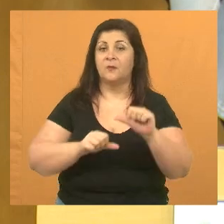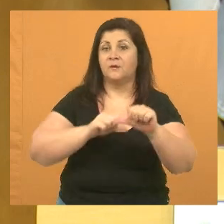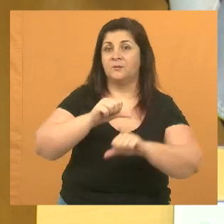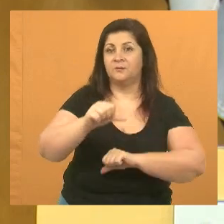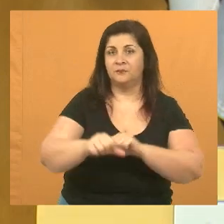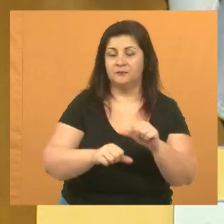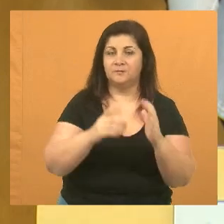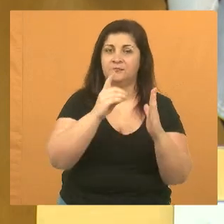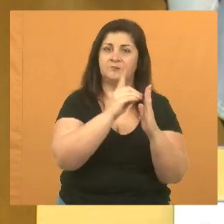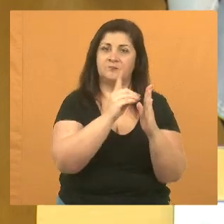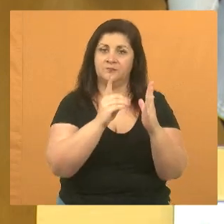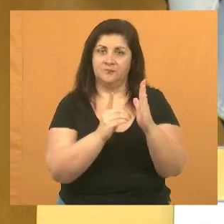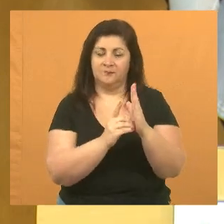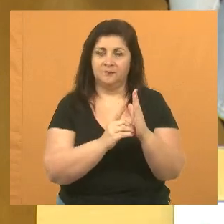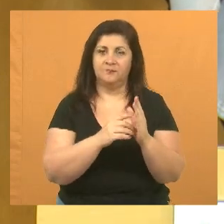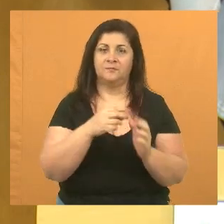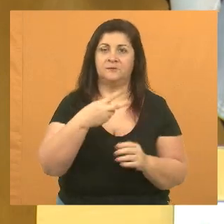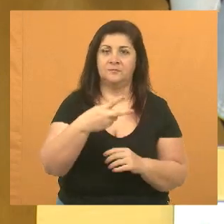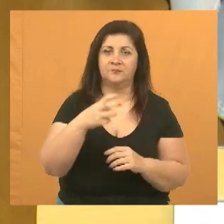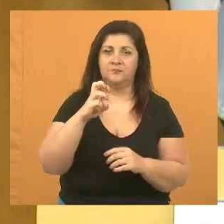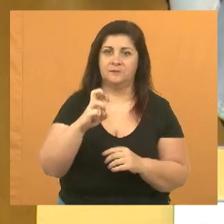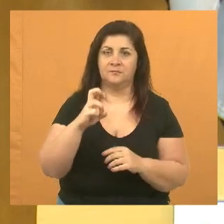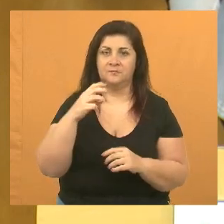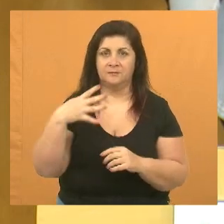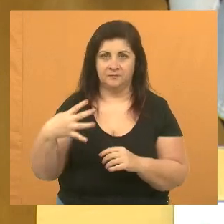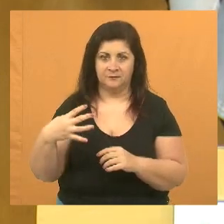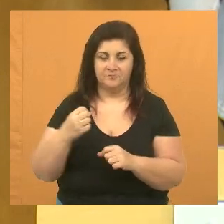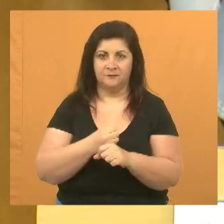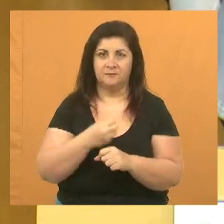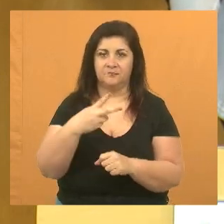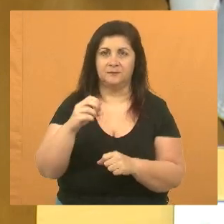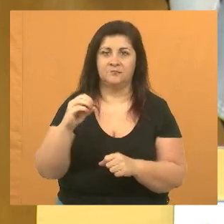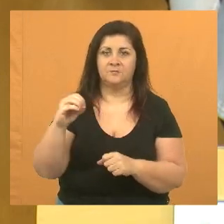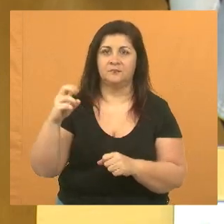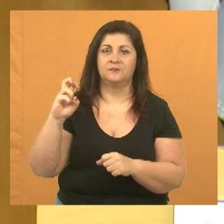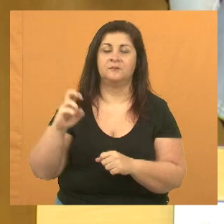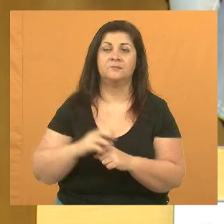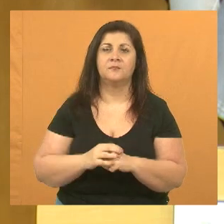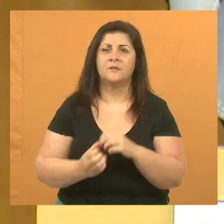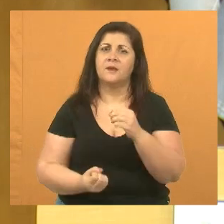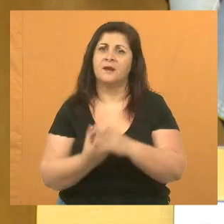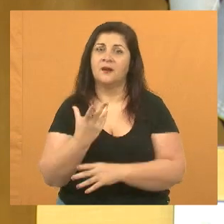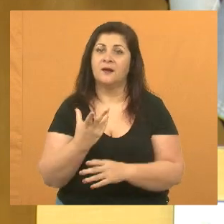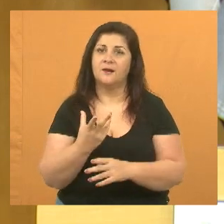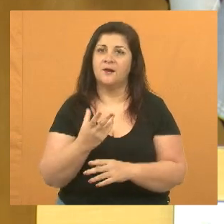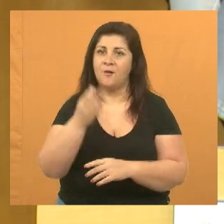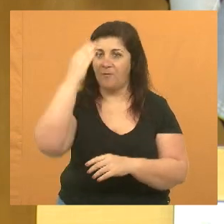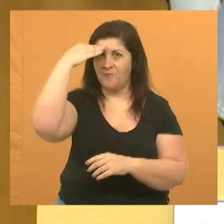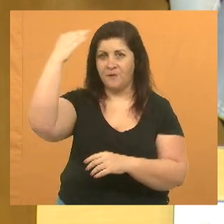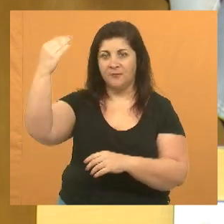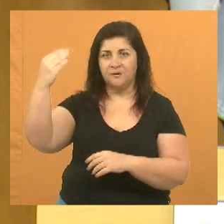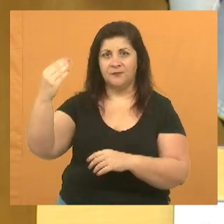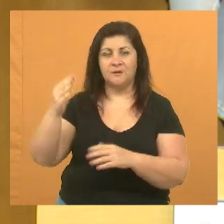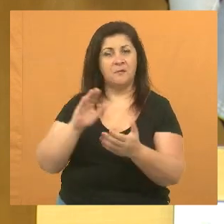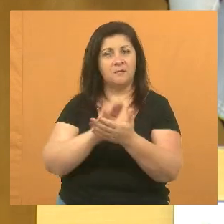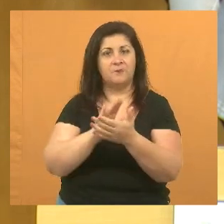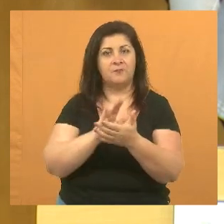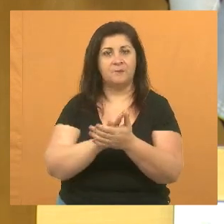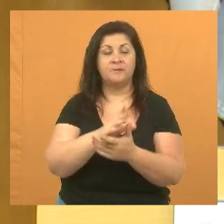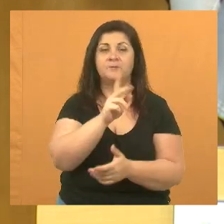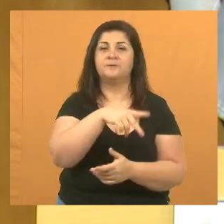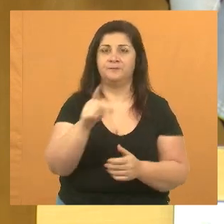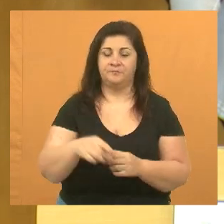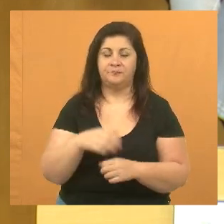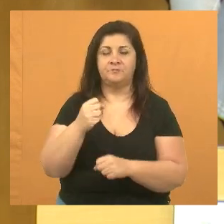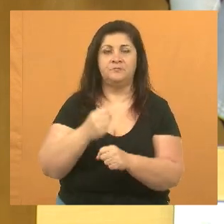pelo Decreto 254, de 2005. Criou a sessão solene em homenagem ao professor.